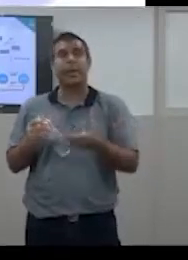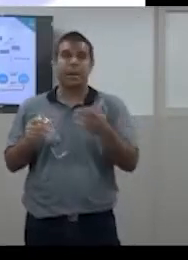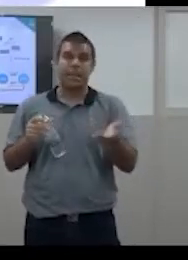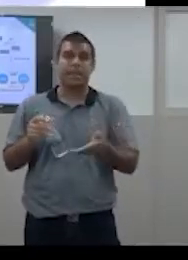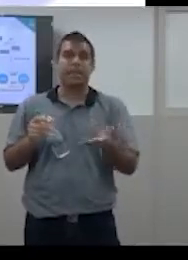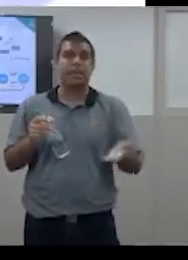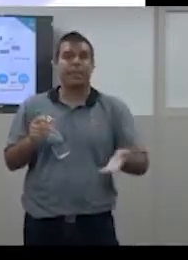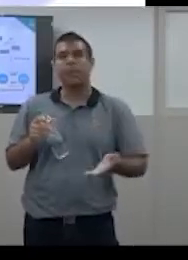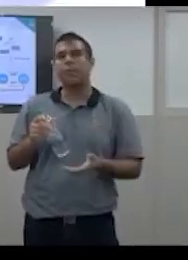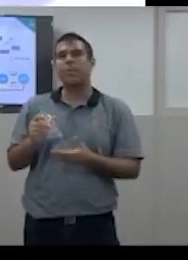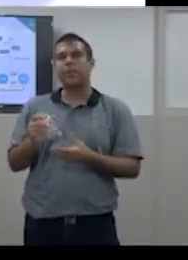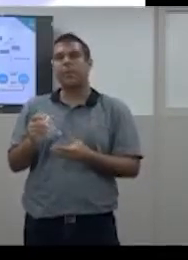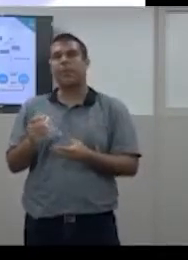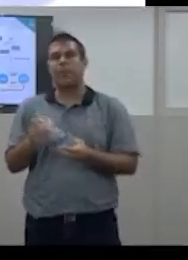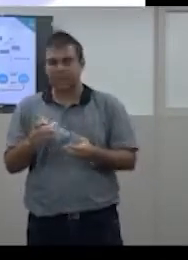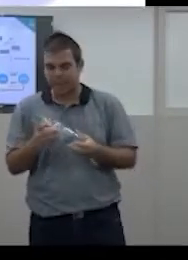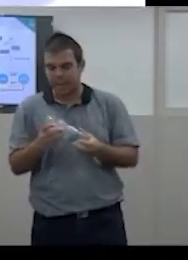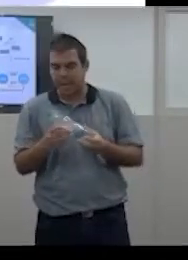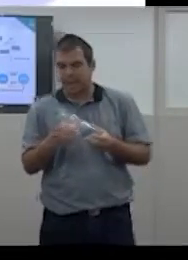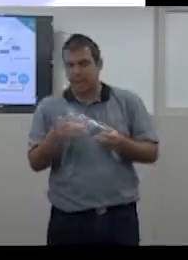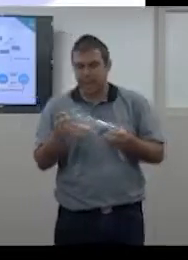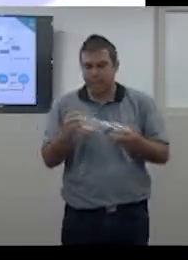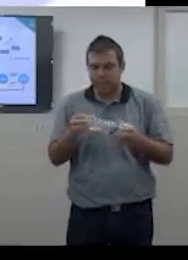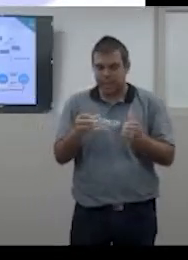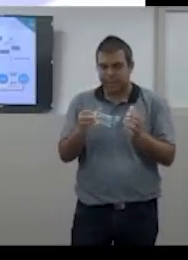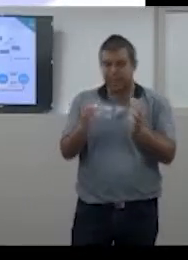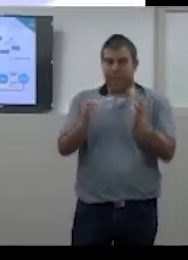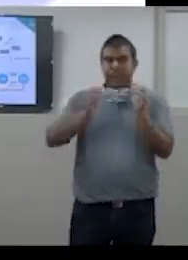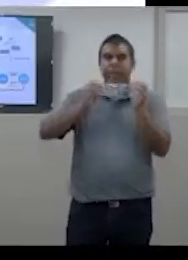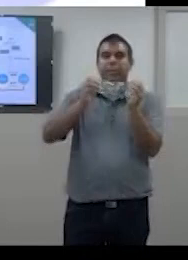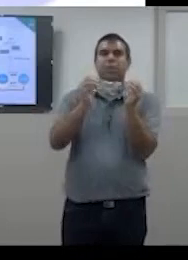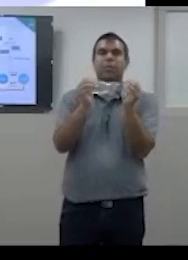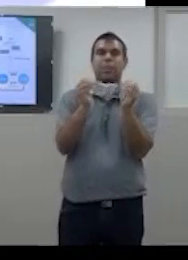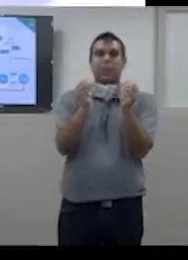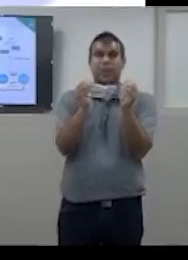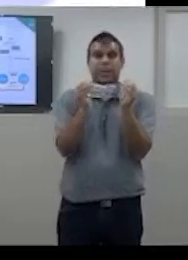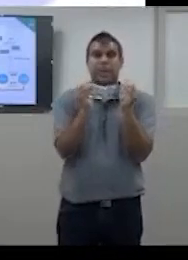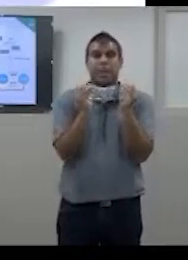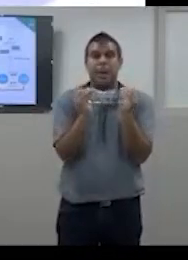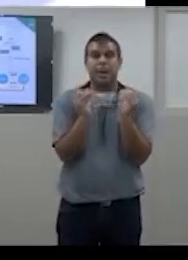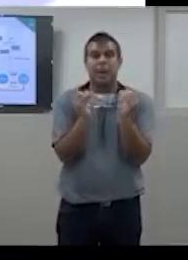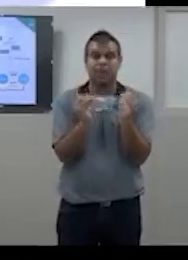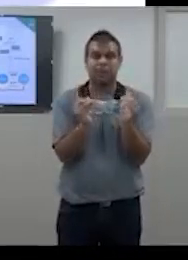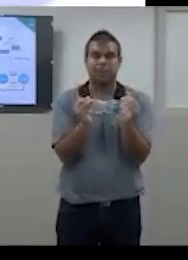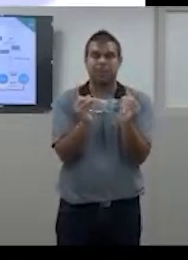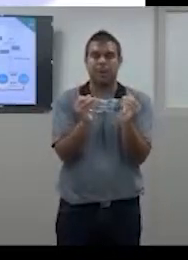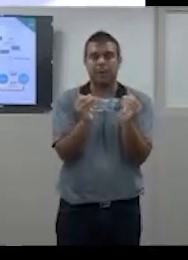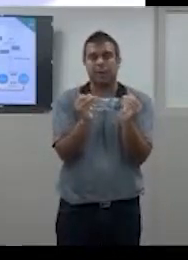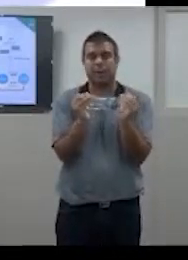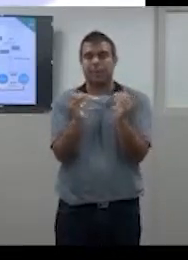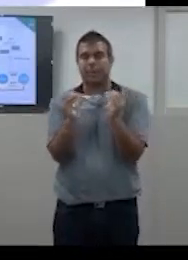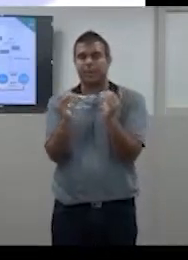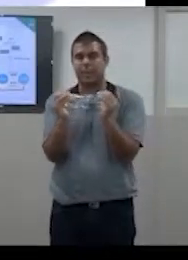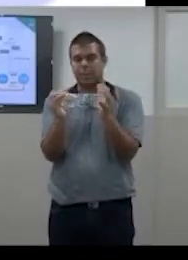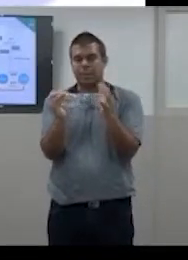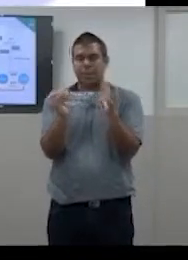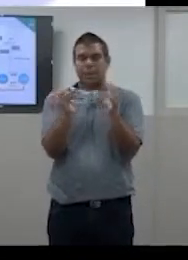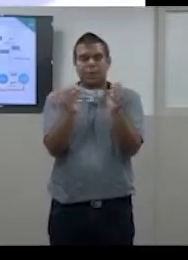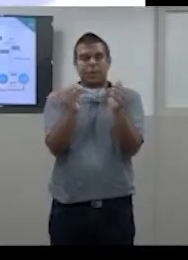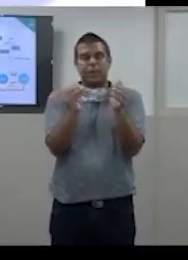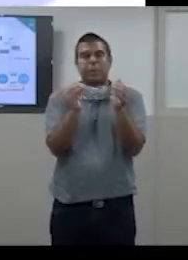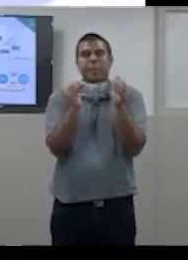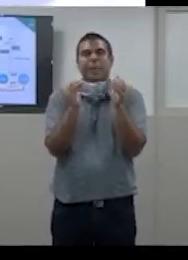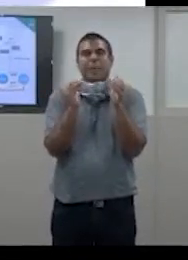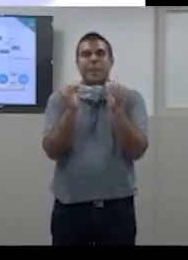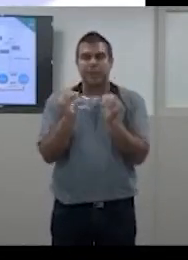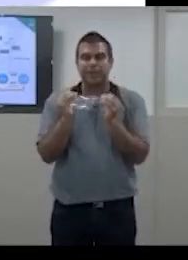maneira mesmo distante, você começa a perceber isso aí. O que acontece? Nesse componente, que é essa bola de gelo principal que está transitando,